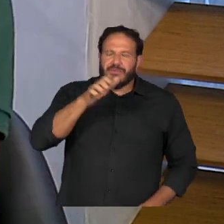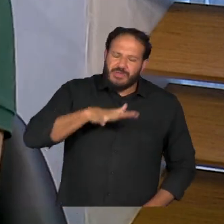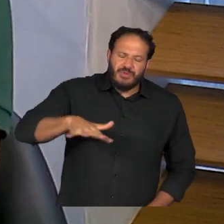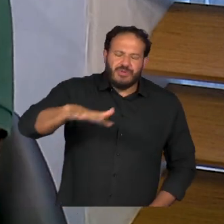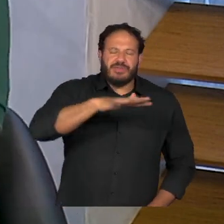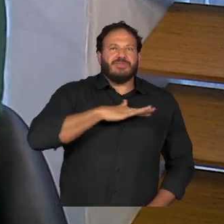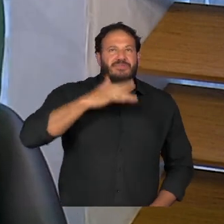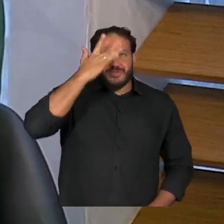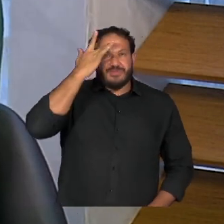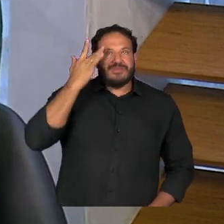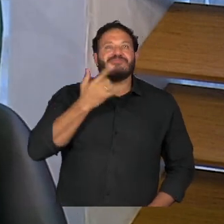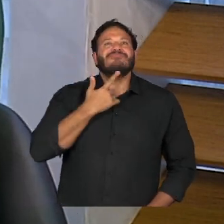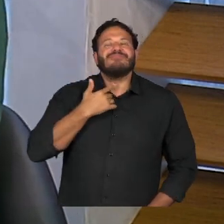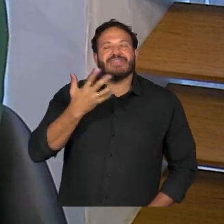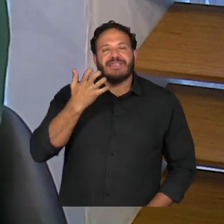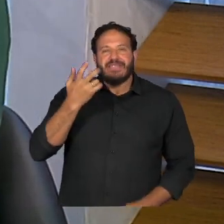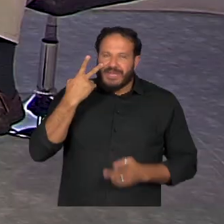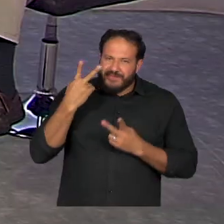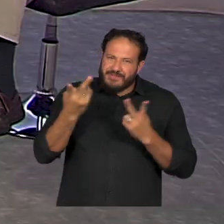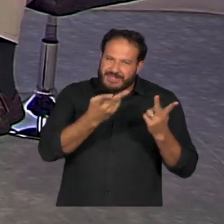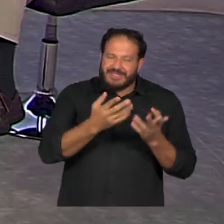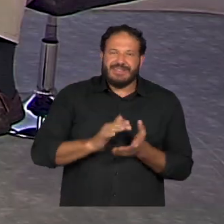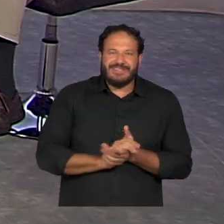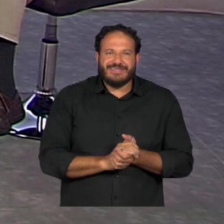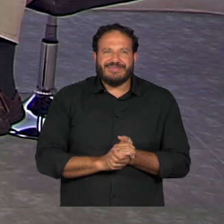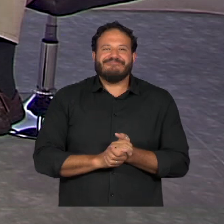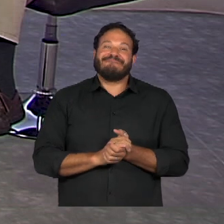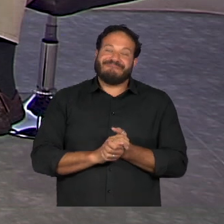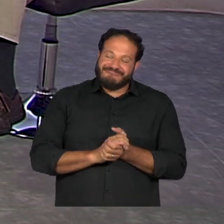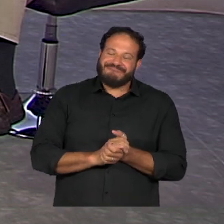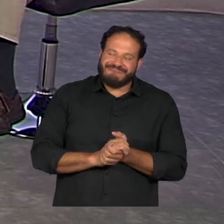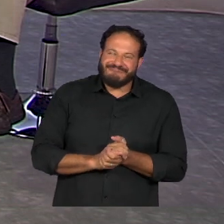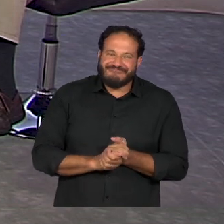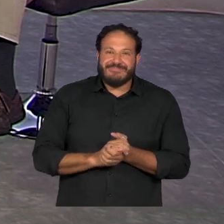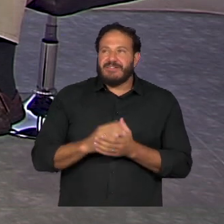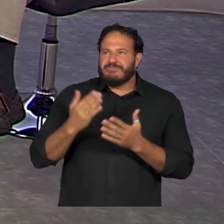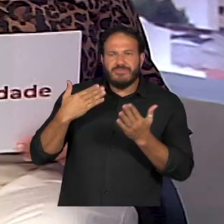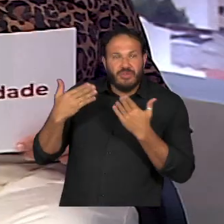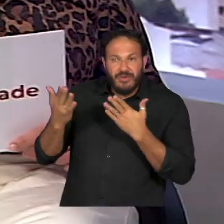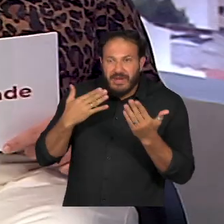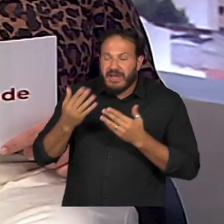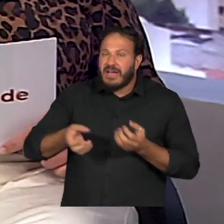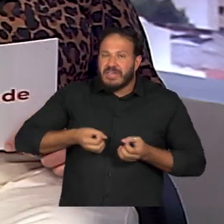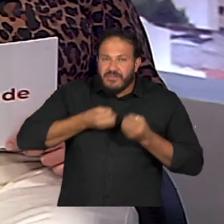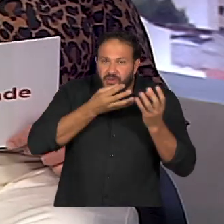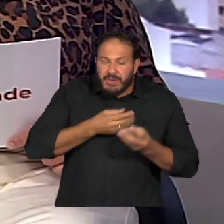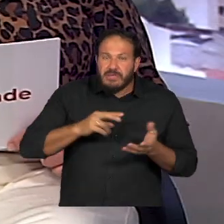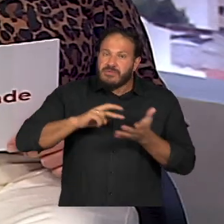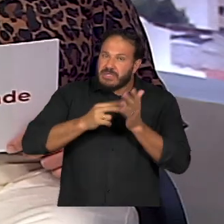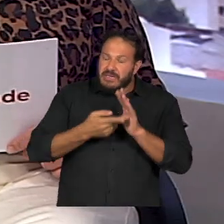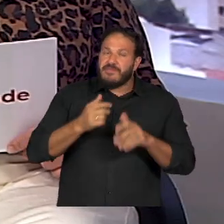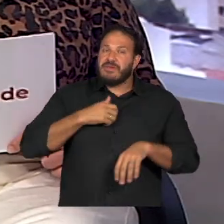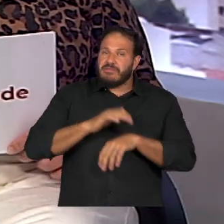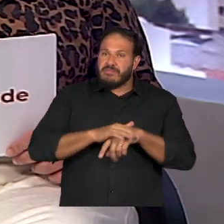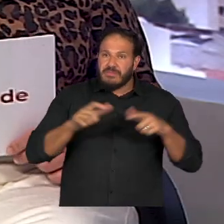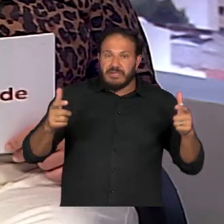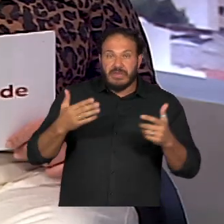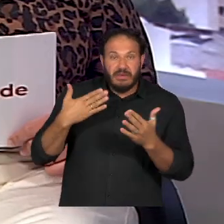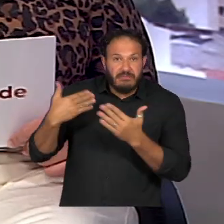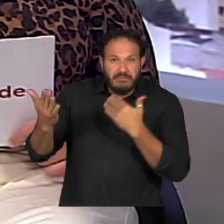quiserem conhecer e visitá-la dizer a todos trocar informações é crescer trocar informações